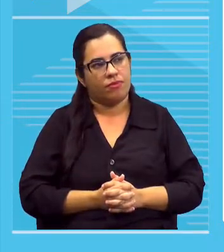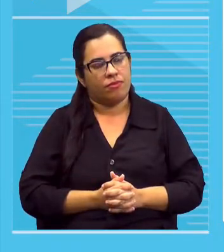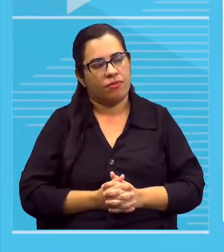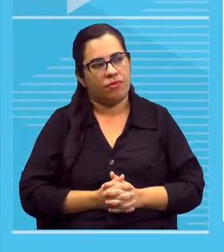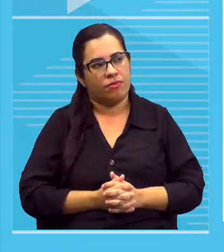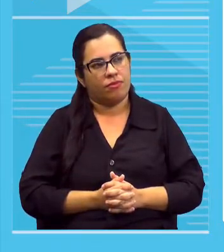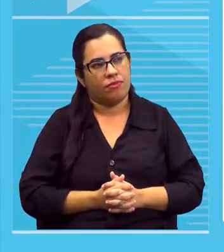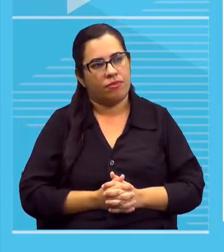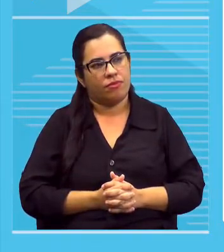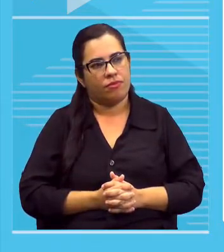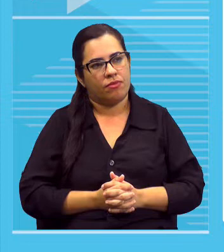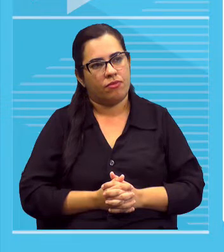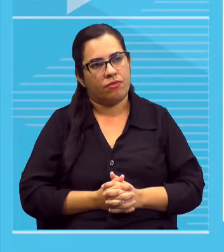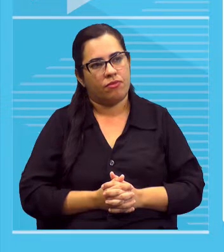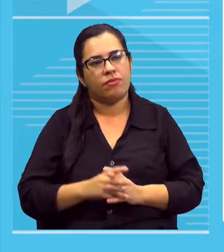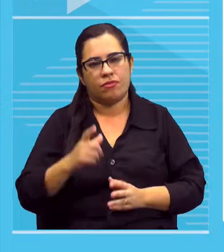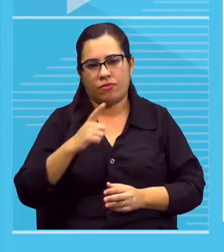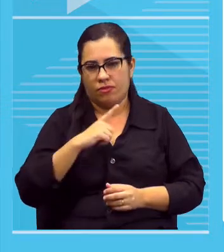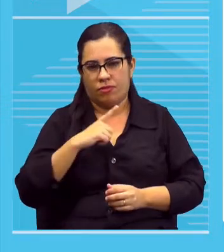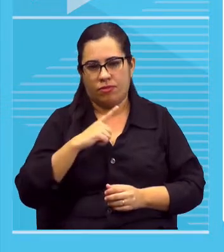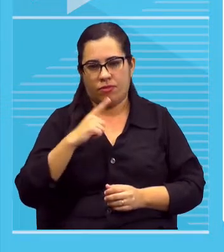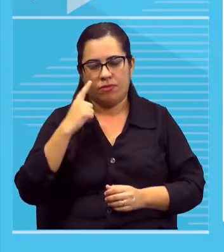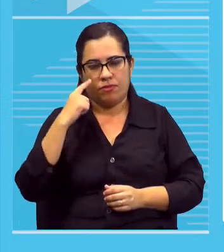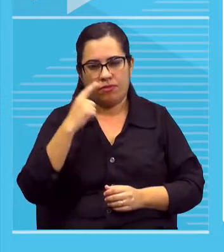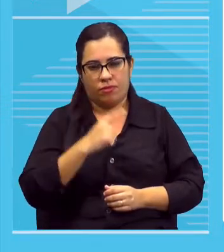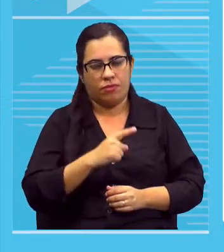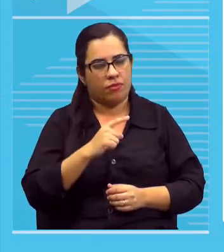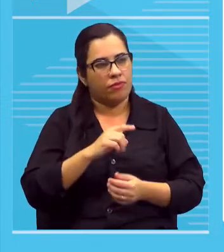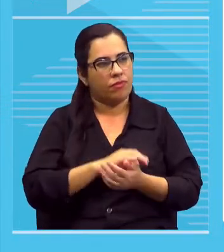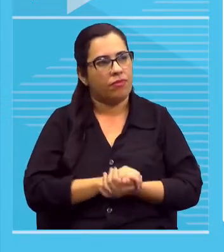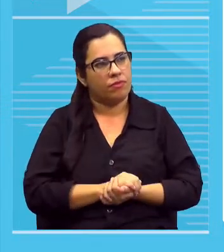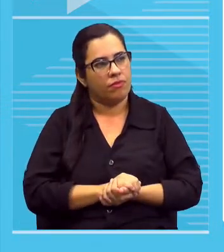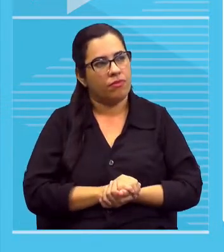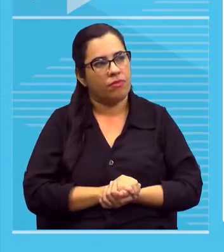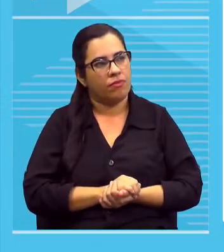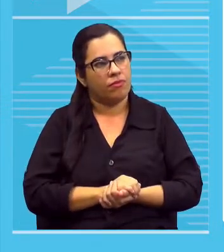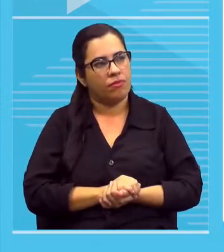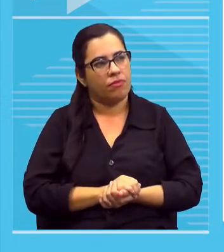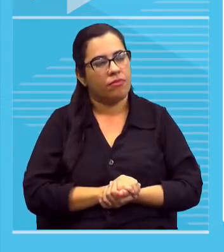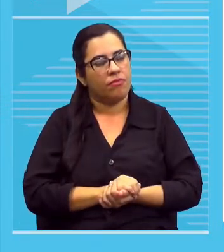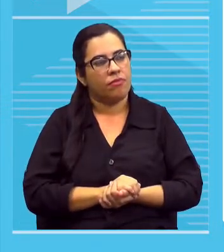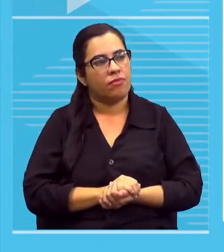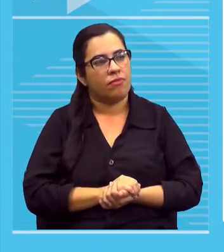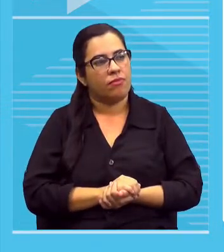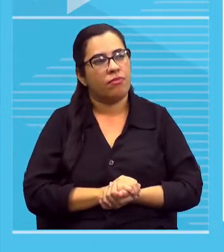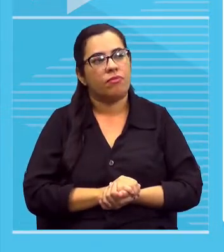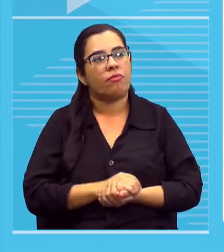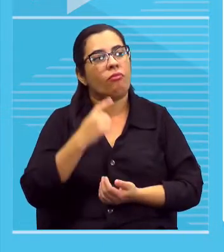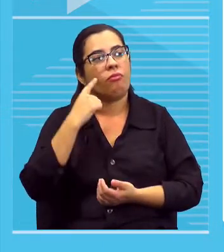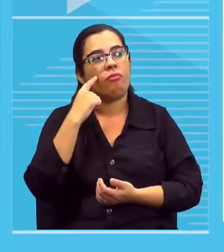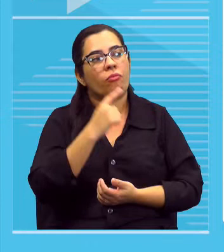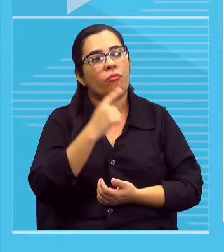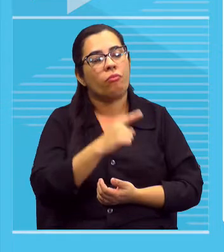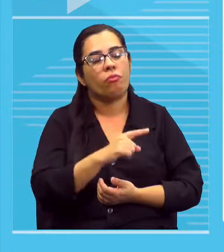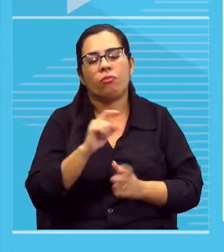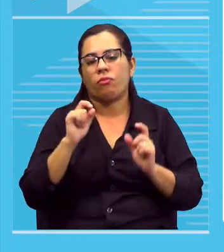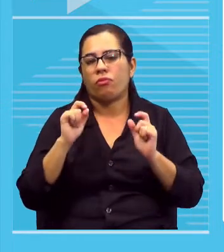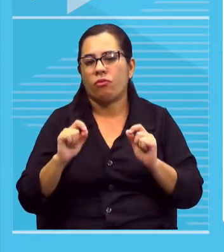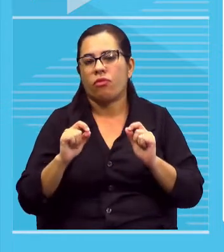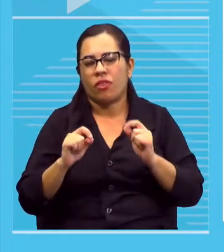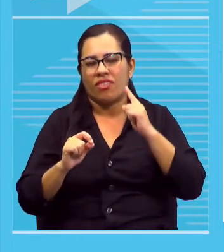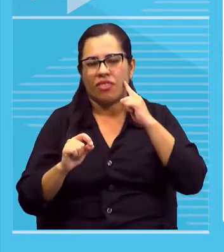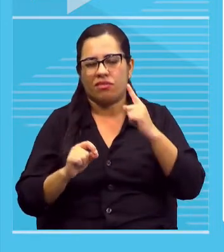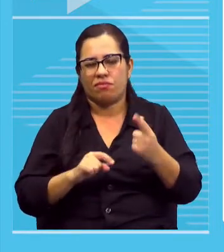eu tenho aqui tem um slide em branco aqui tem eu aqui ó a marcação Zinha né sendo de X = raiz de